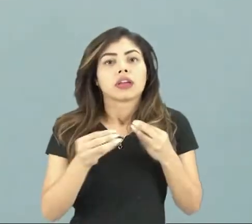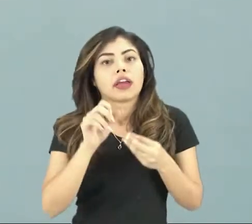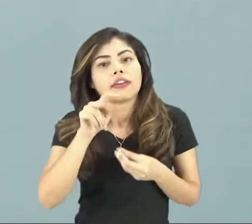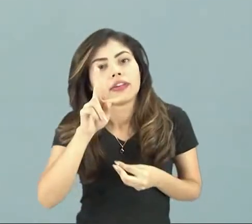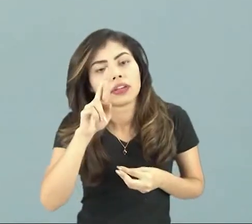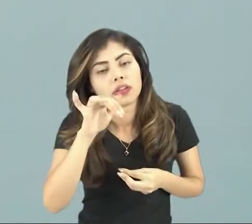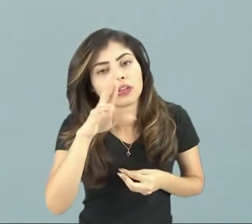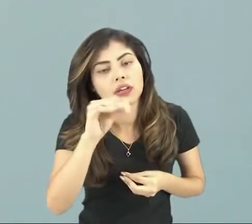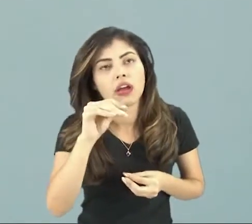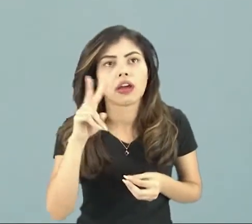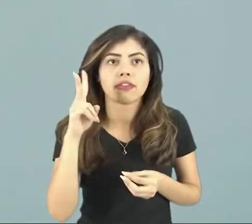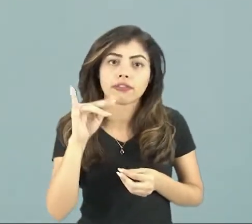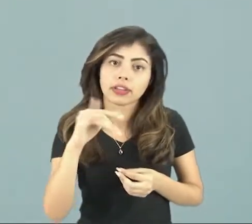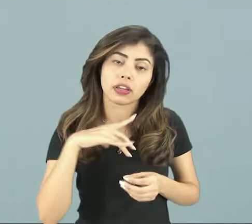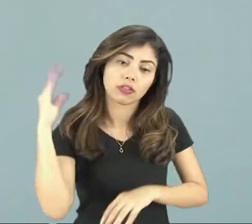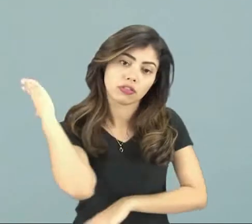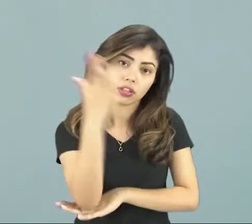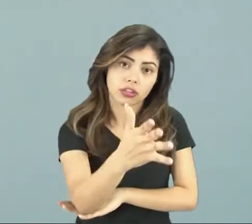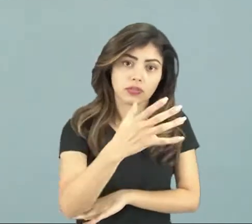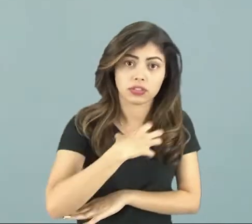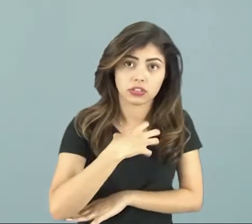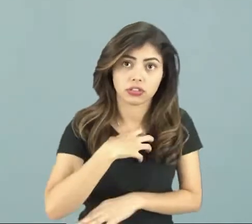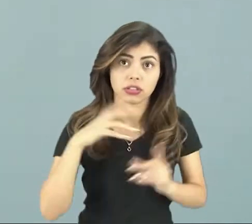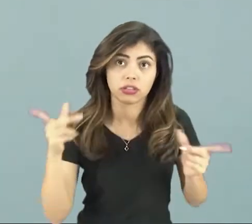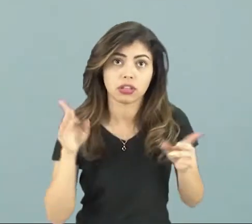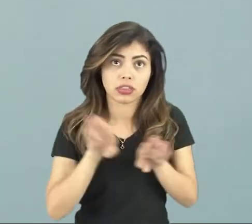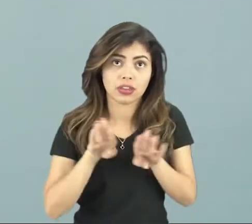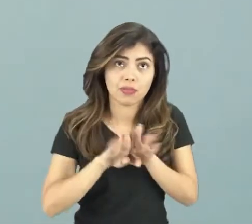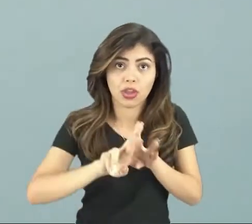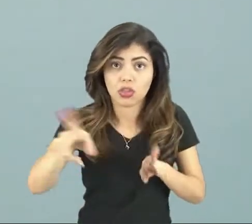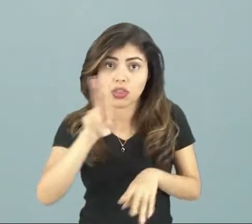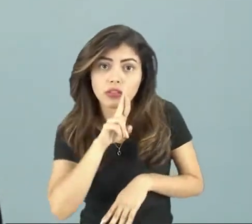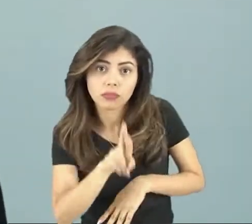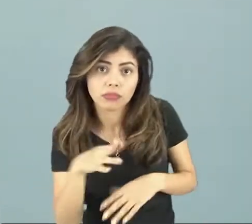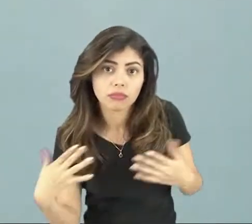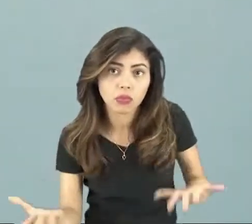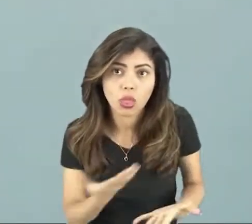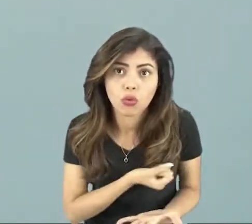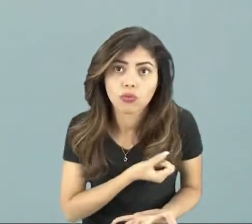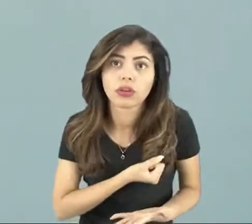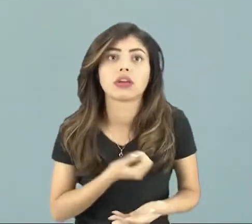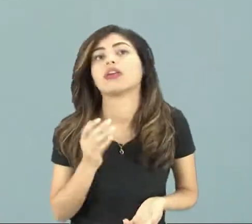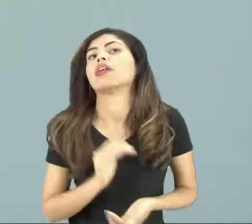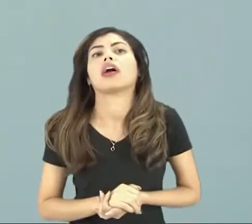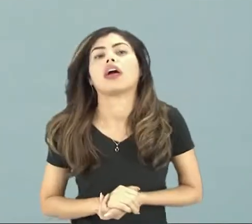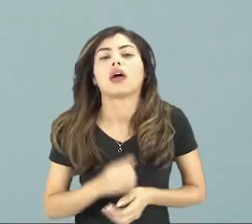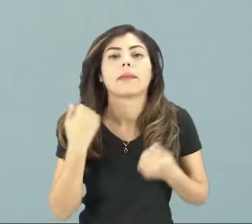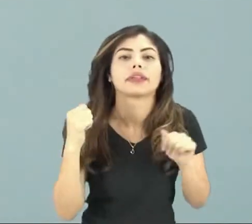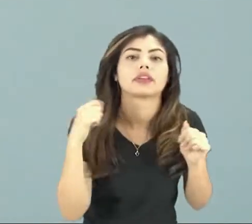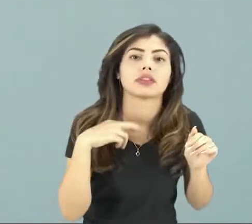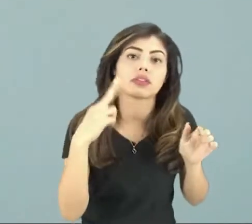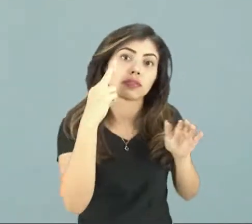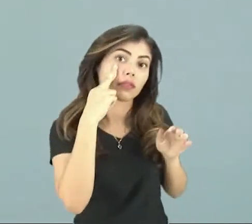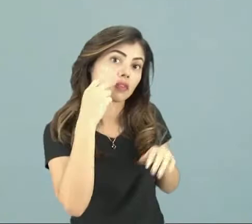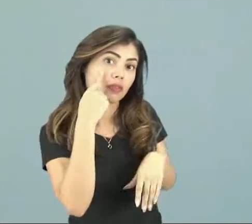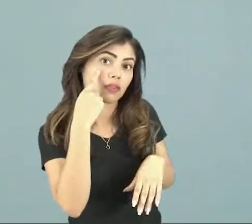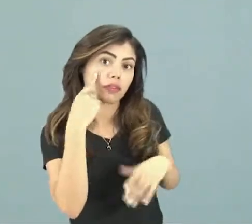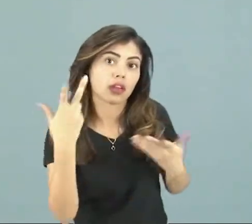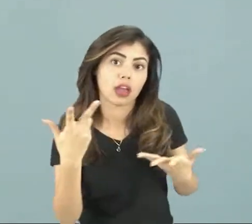vetorial, vai ter direção e sentido, além do seu valor. O que isso quer dizer? Eu tenho que verificar